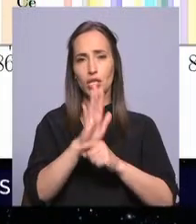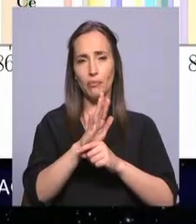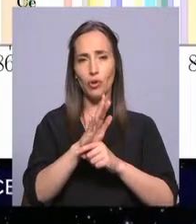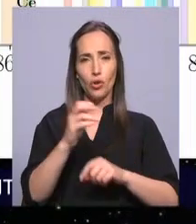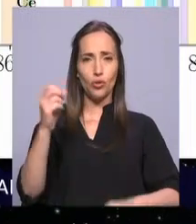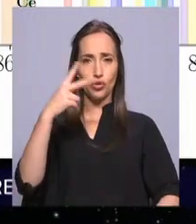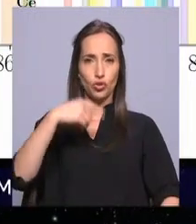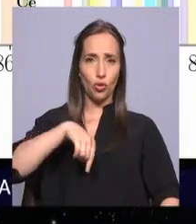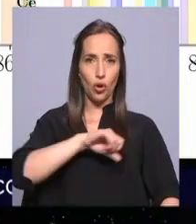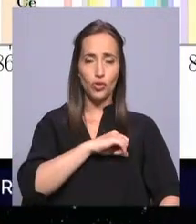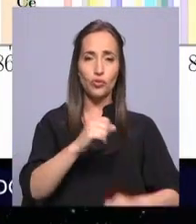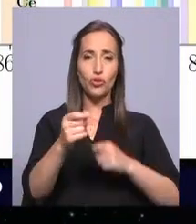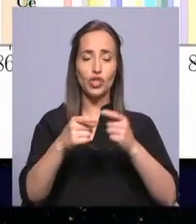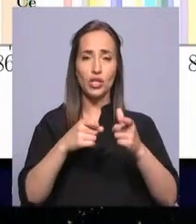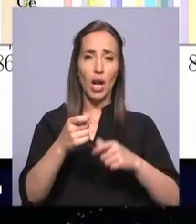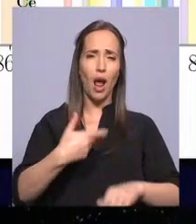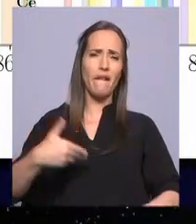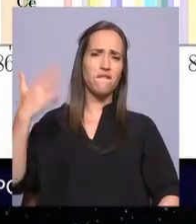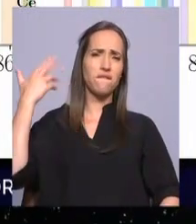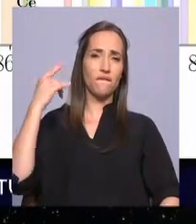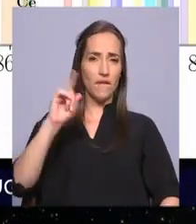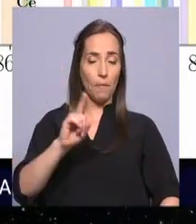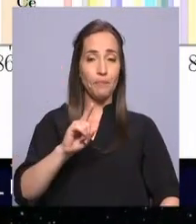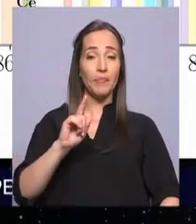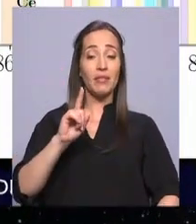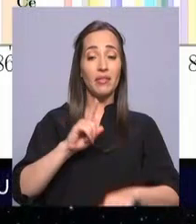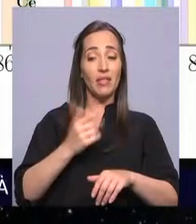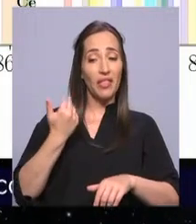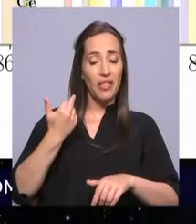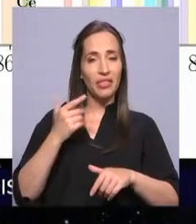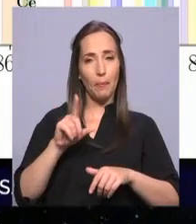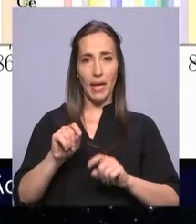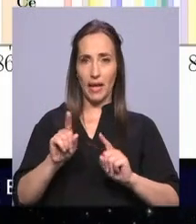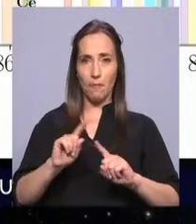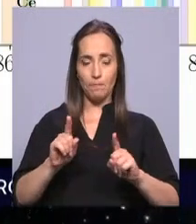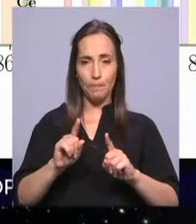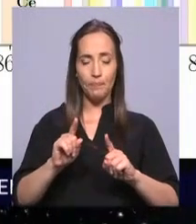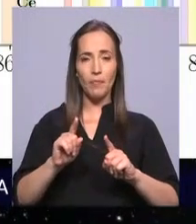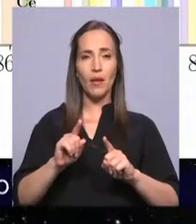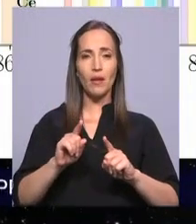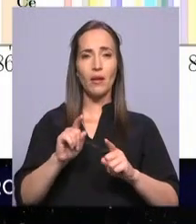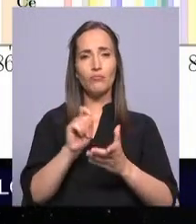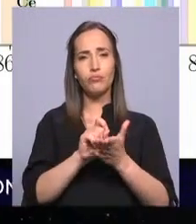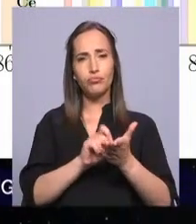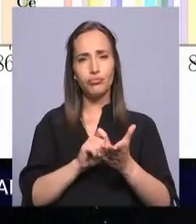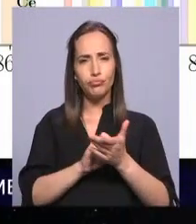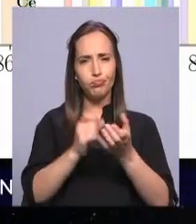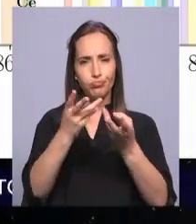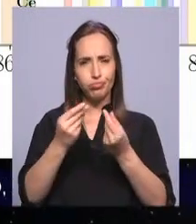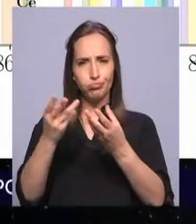não é uma estrela das mais antigas, também não é das mais recentes. E este levantamento do Gaia permitiu-nos ver